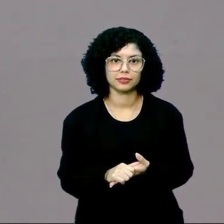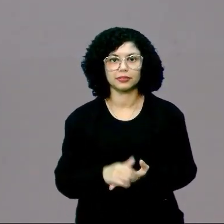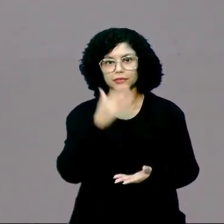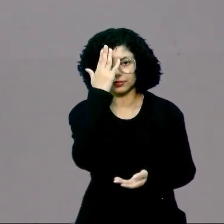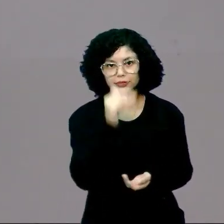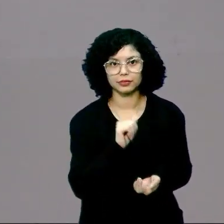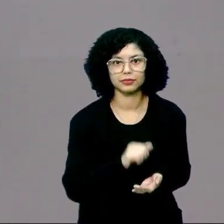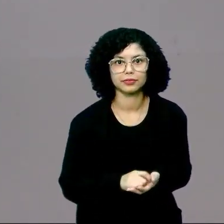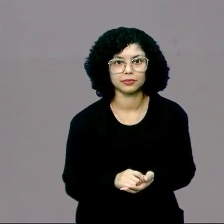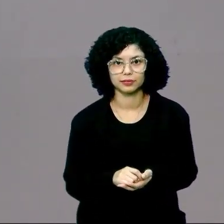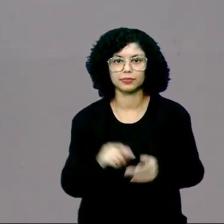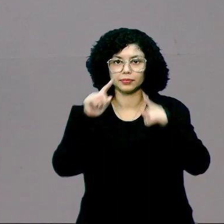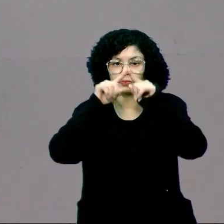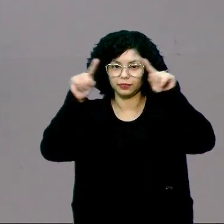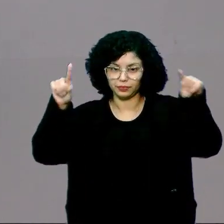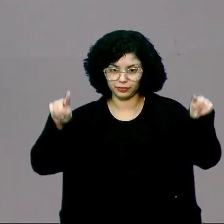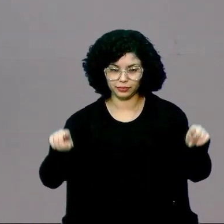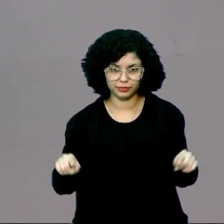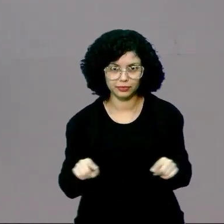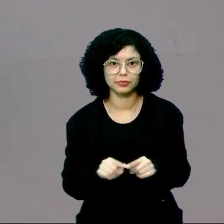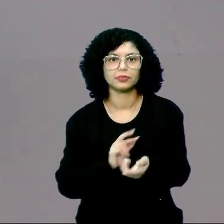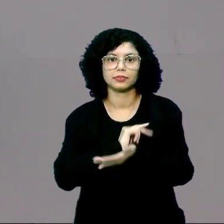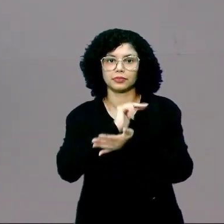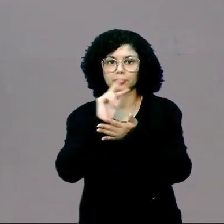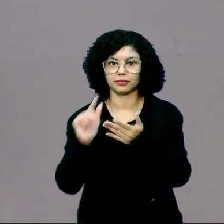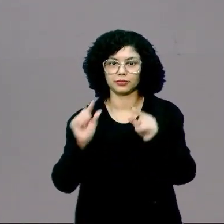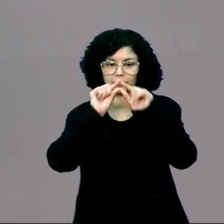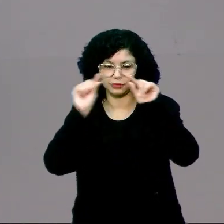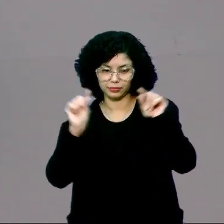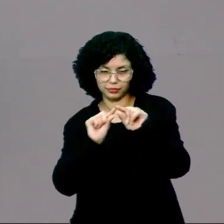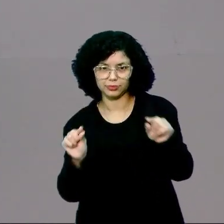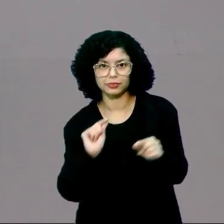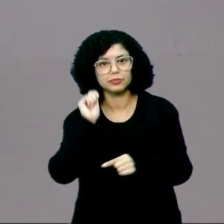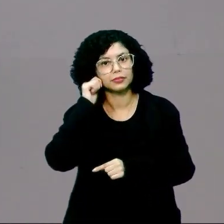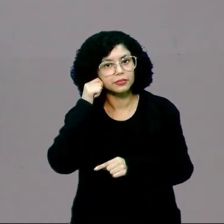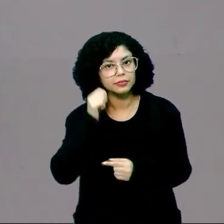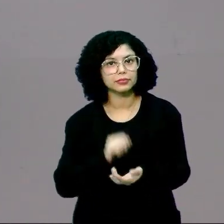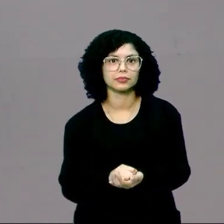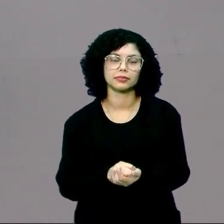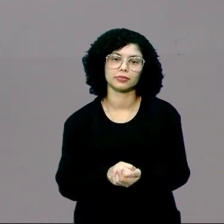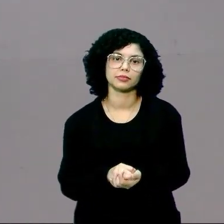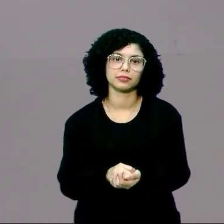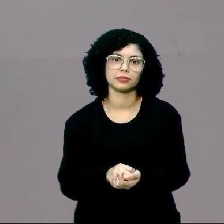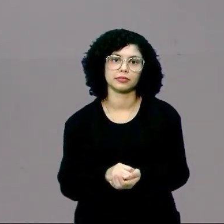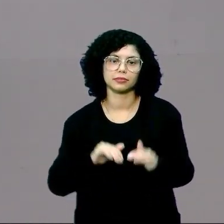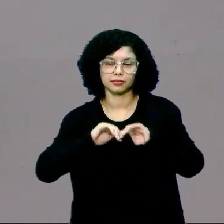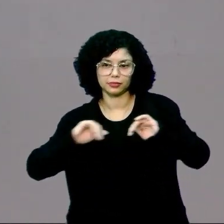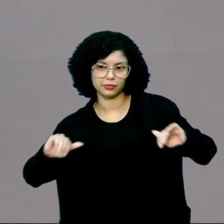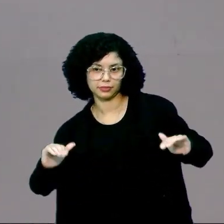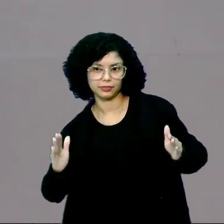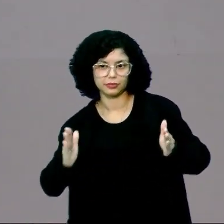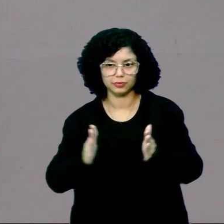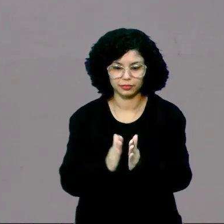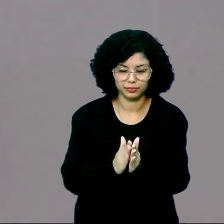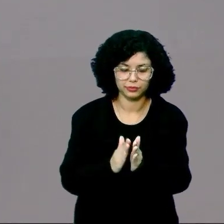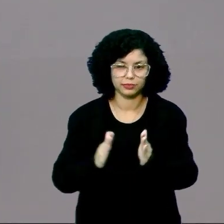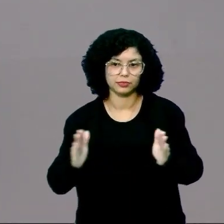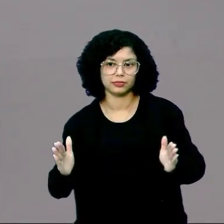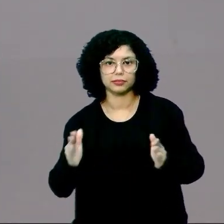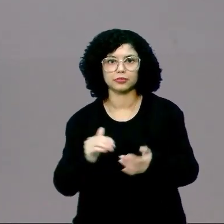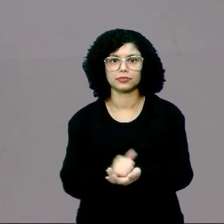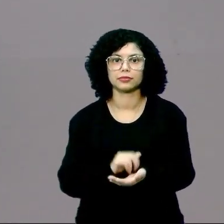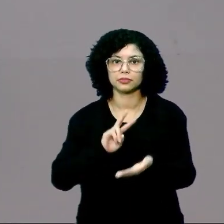vocês sabem, é aquele desenho, né, que tem várias listras pretas e alternativas com espaço, né, umas são mais finas, outras